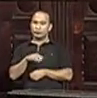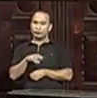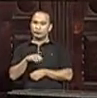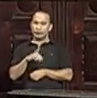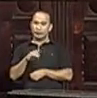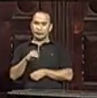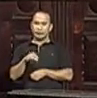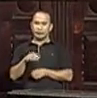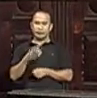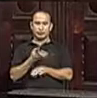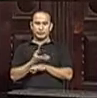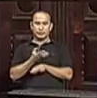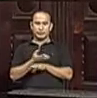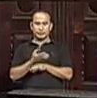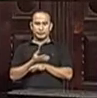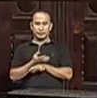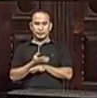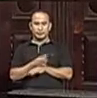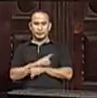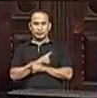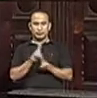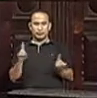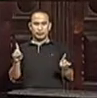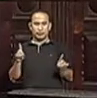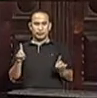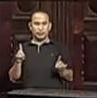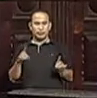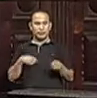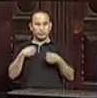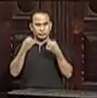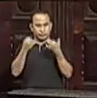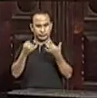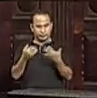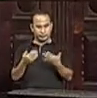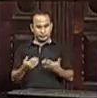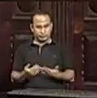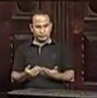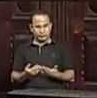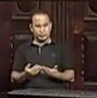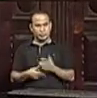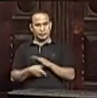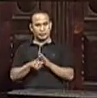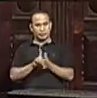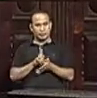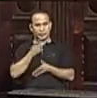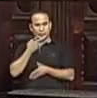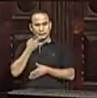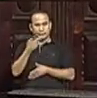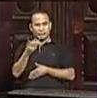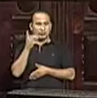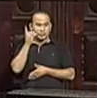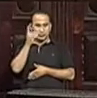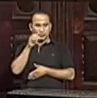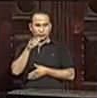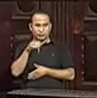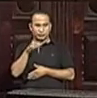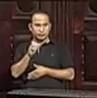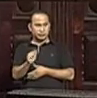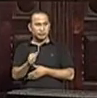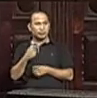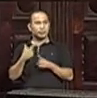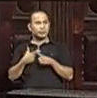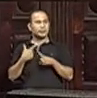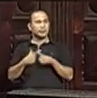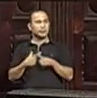da matéria. Então, me cabia essas explicações, antes de dar a parte à deputada Lucinha,